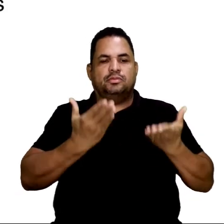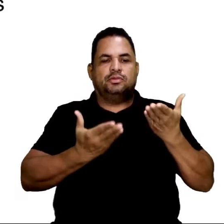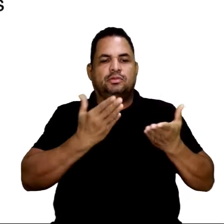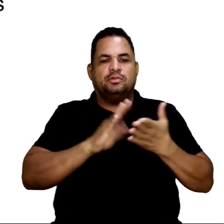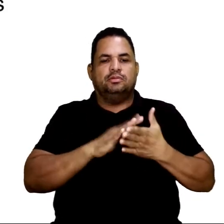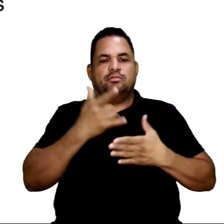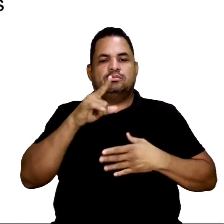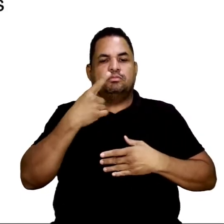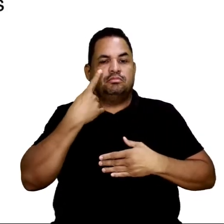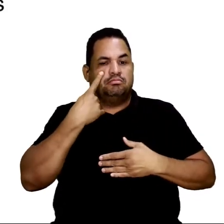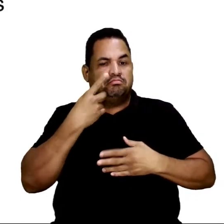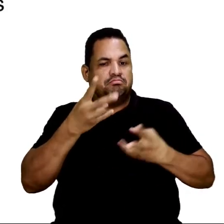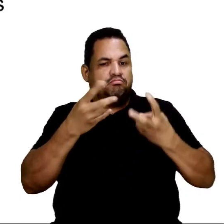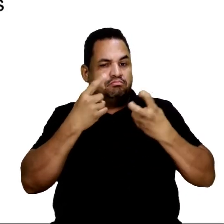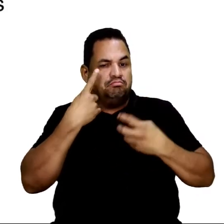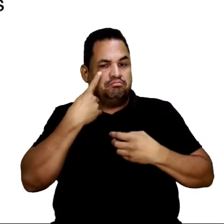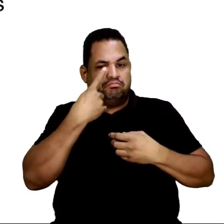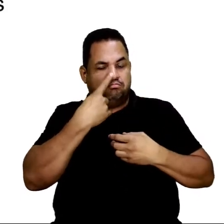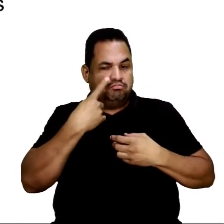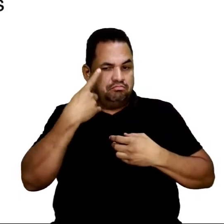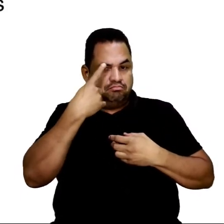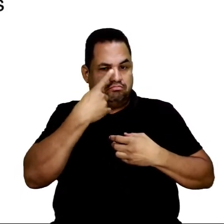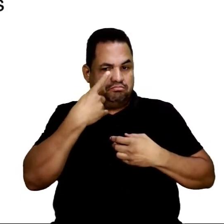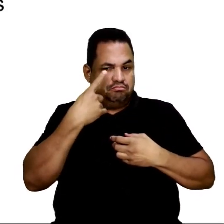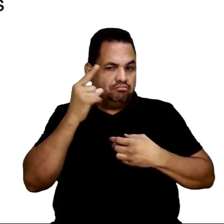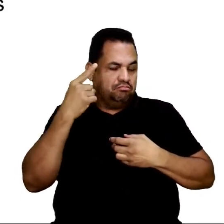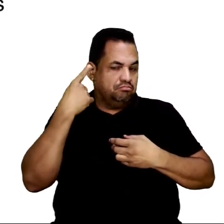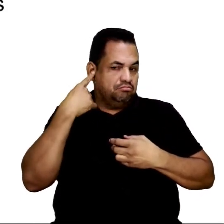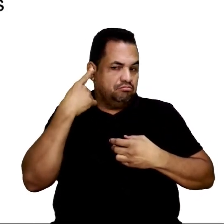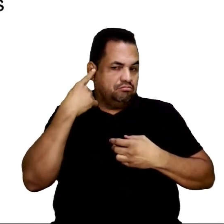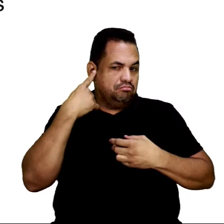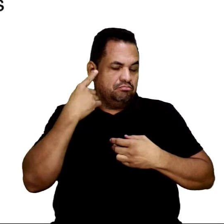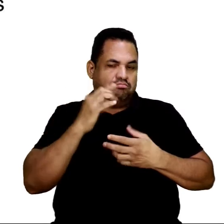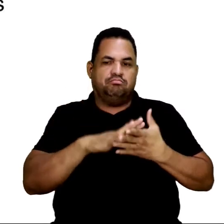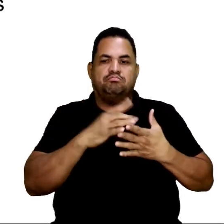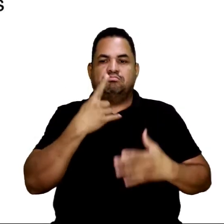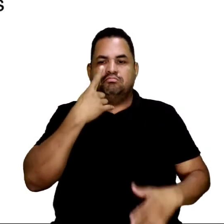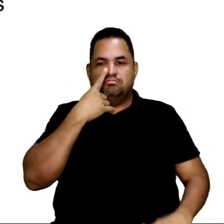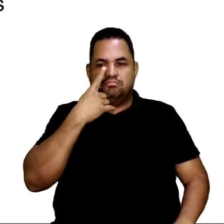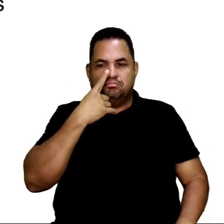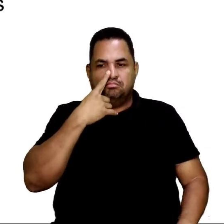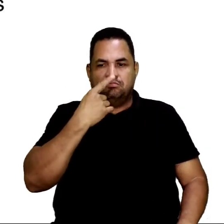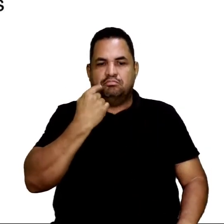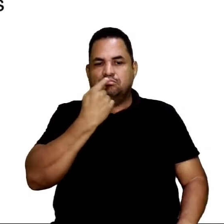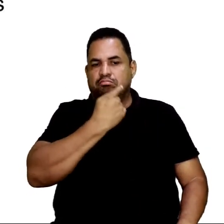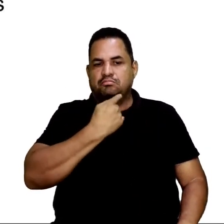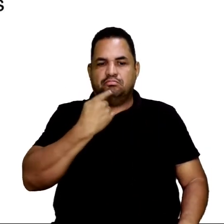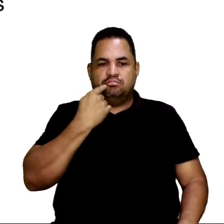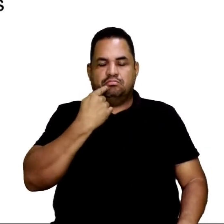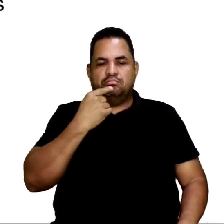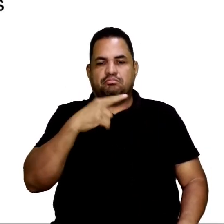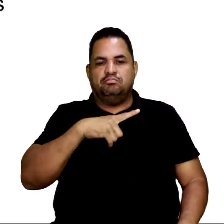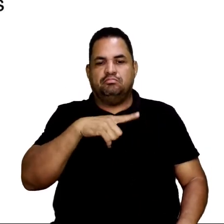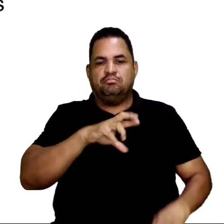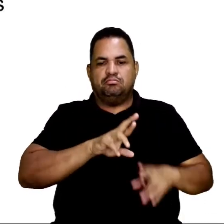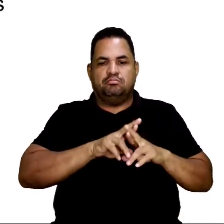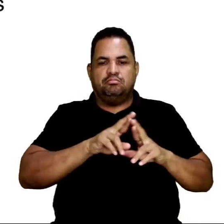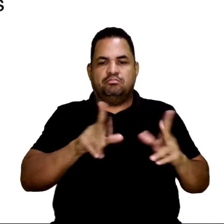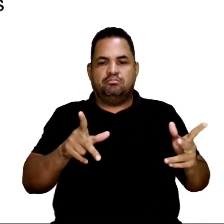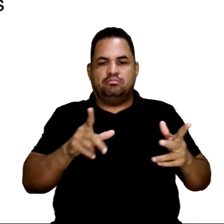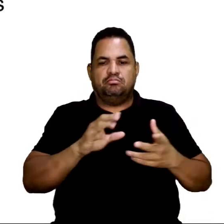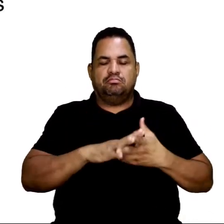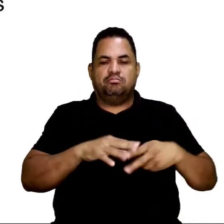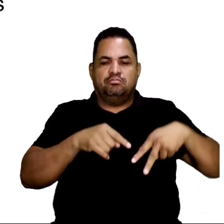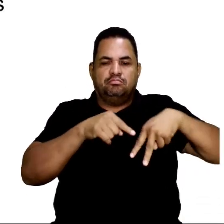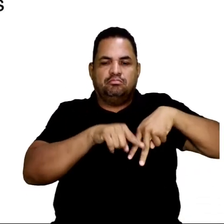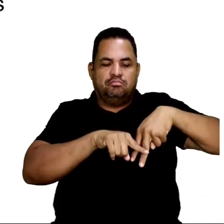Consegue-se identificar olhos, pavilhão auricular, nariz, boca. Há uma distinção clara entre os